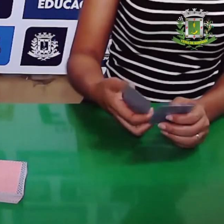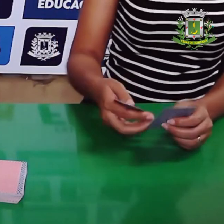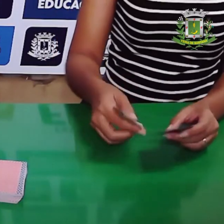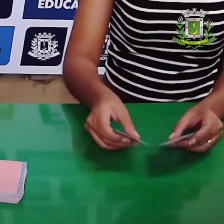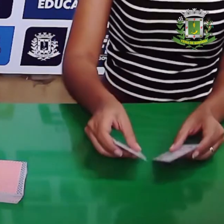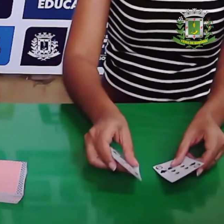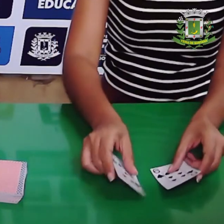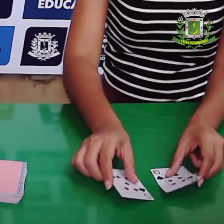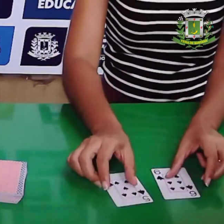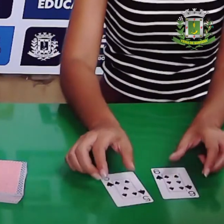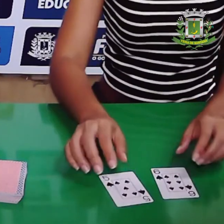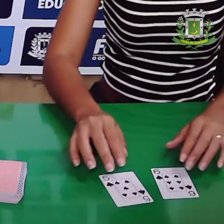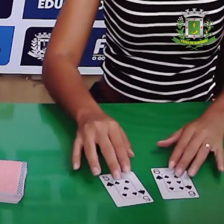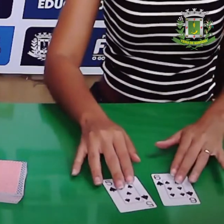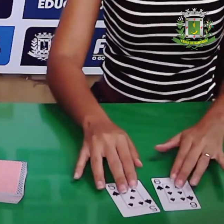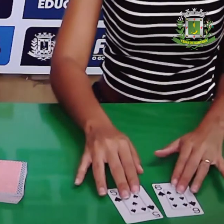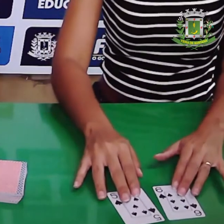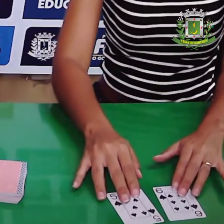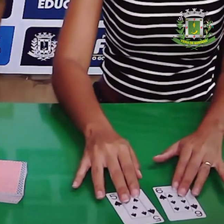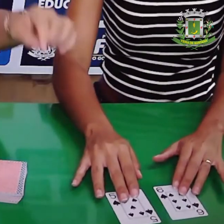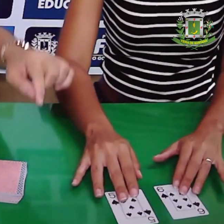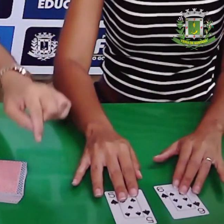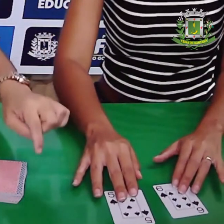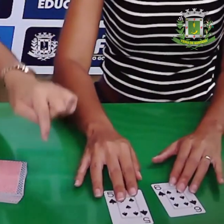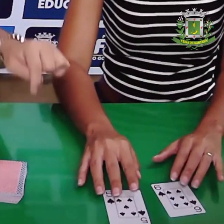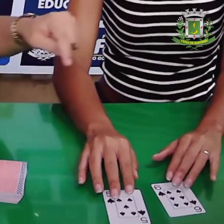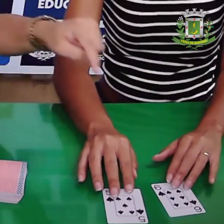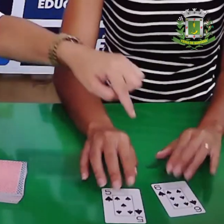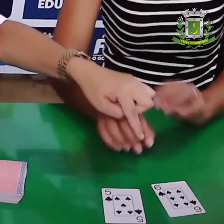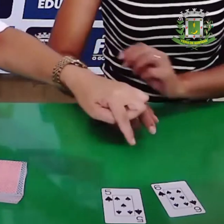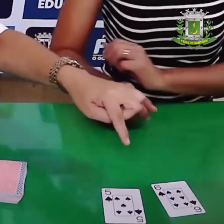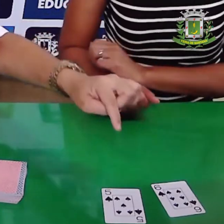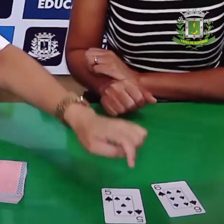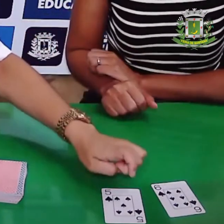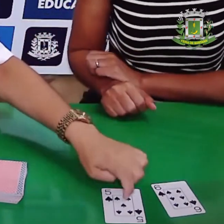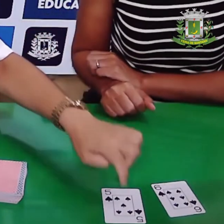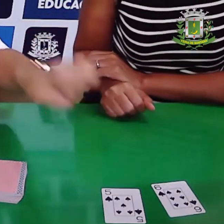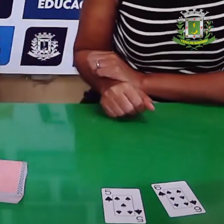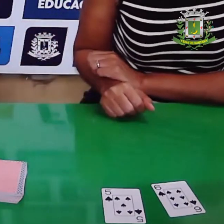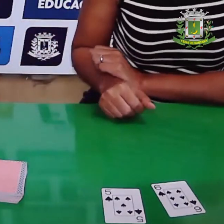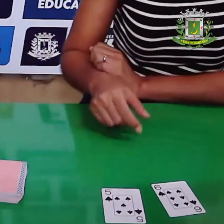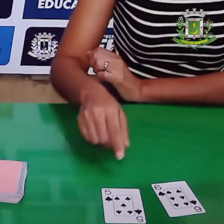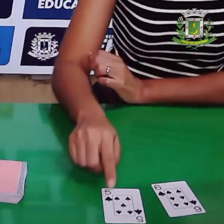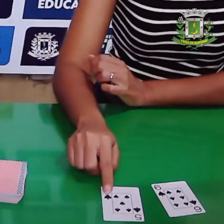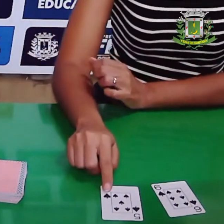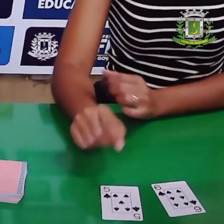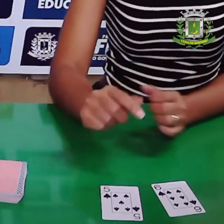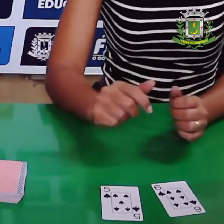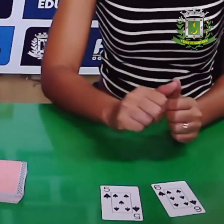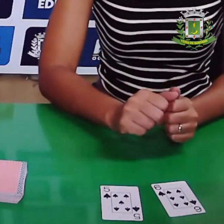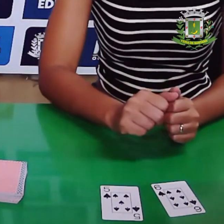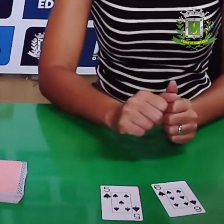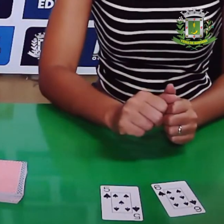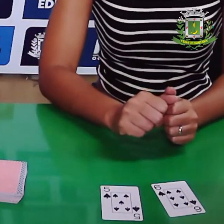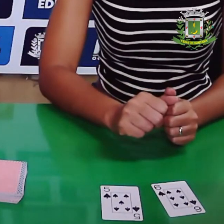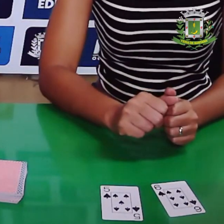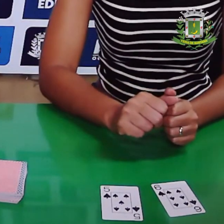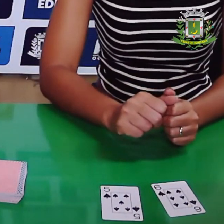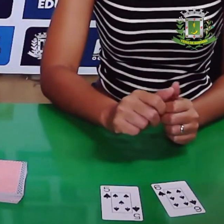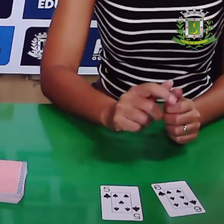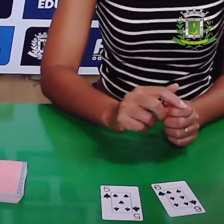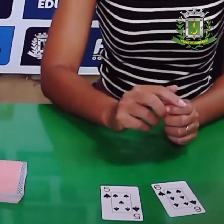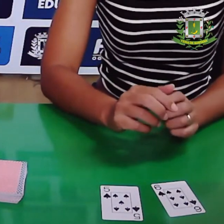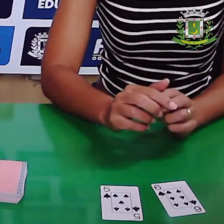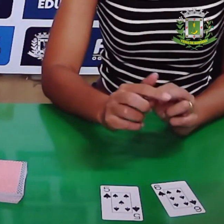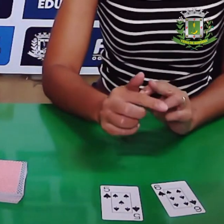e o cinco. e o 5. Quando a gente soma o 6 com o 5, quanto dá? Seis com cinco, deixa